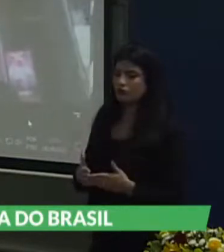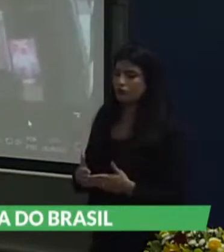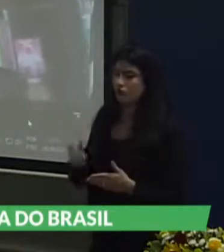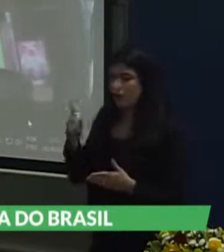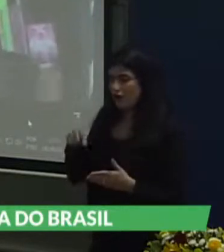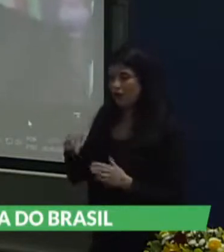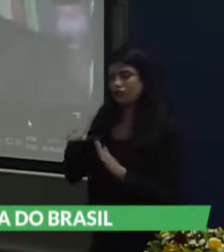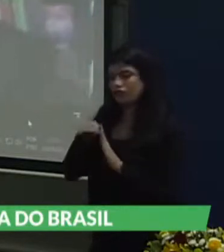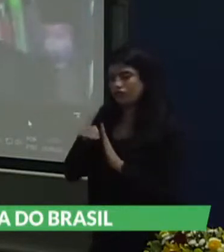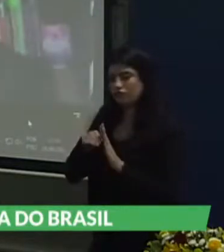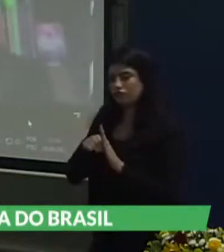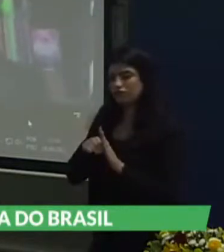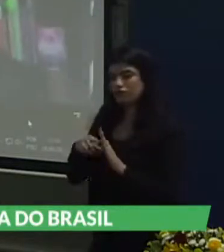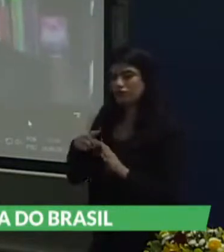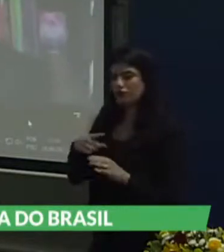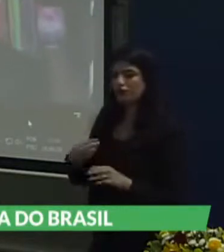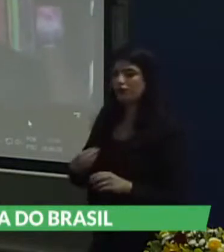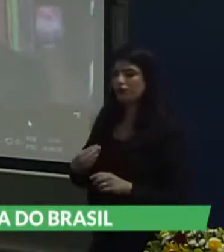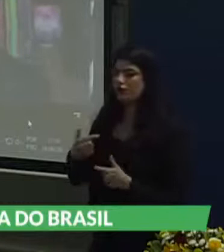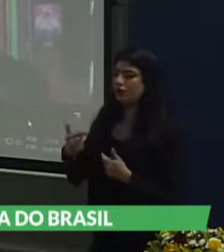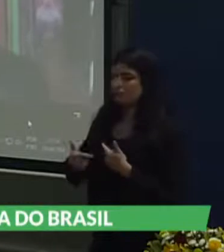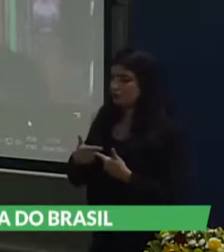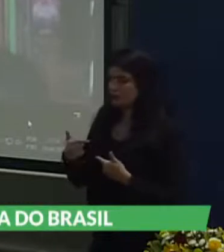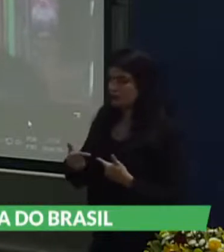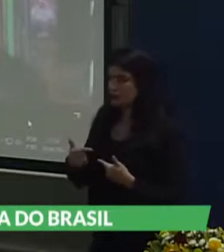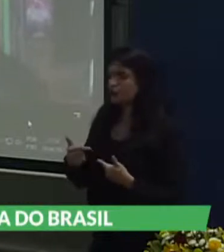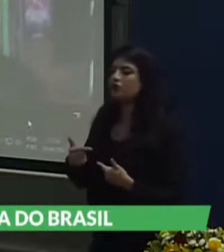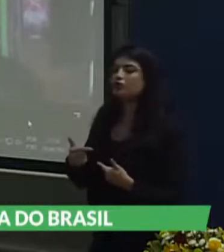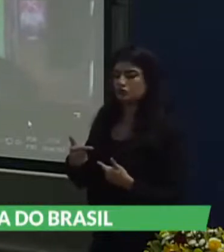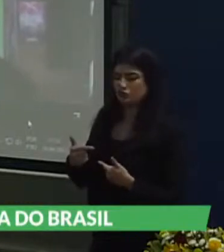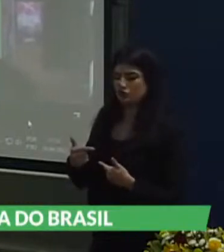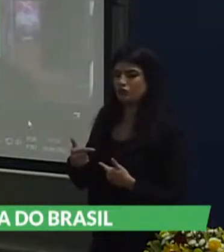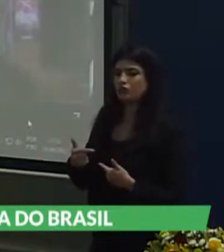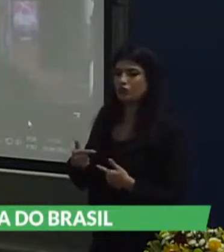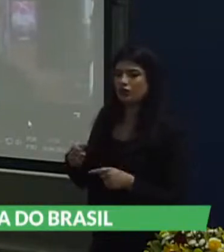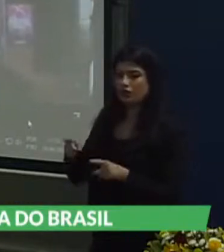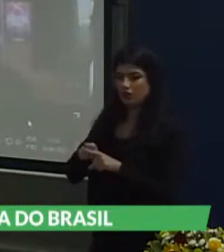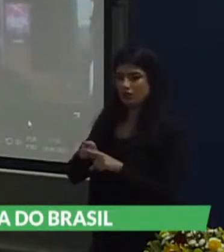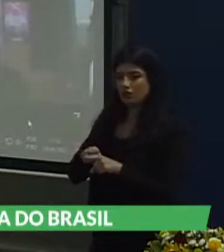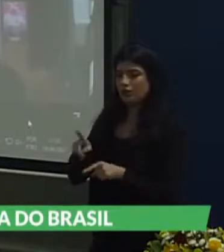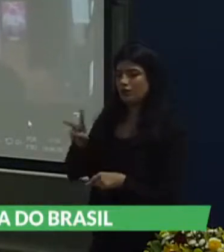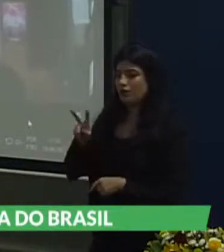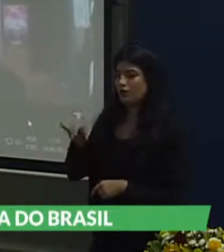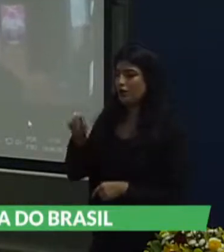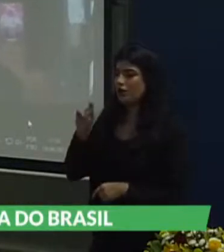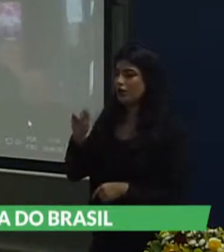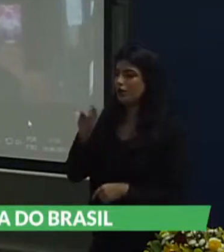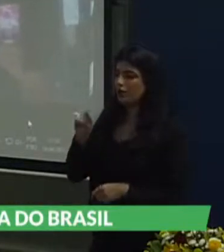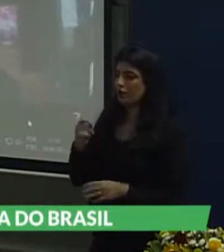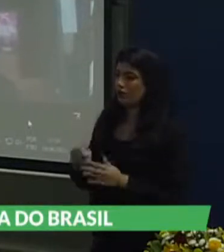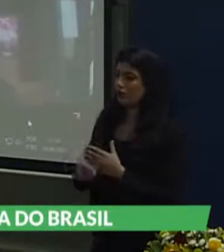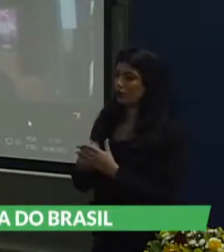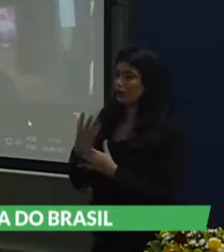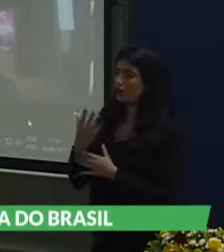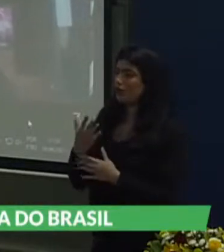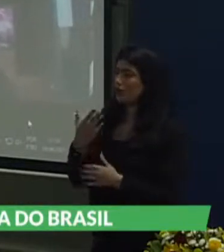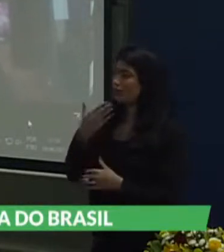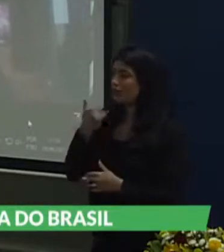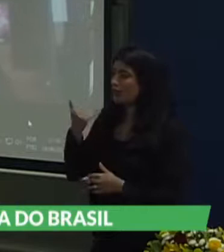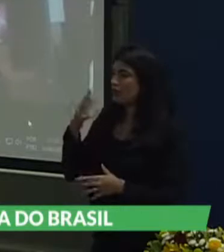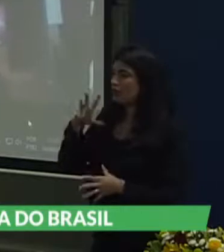ela entra no serviço público e com isso ela vai se reformulando por dentro,